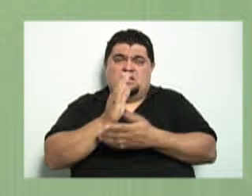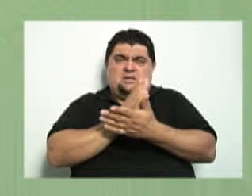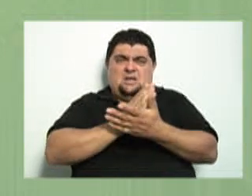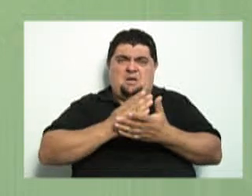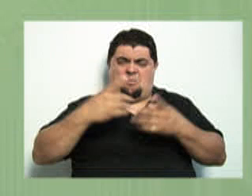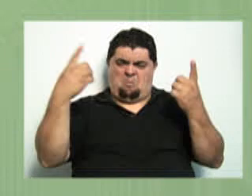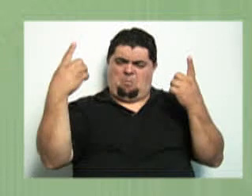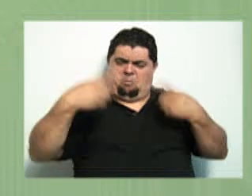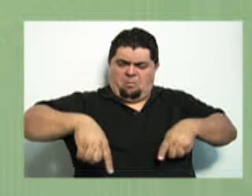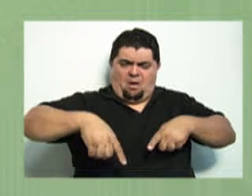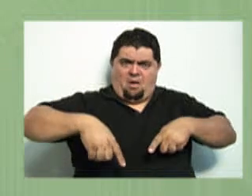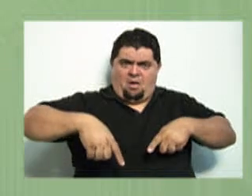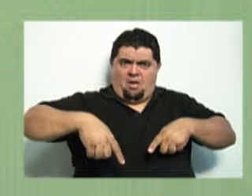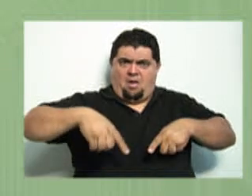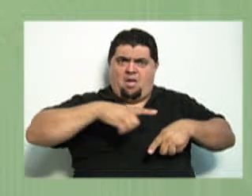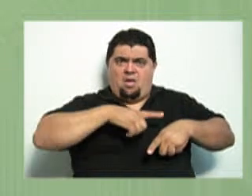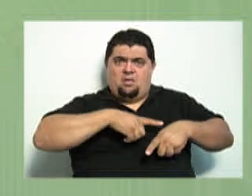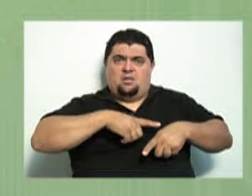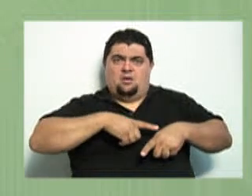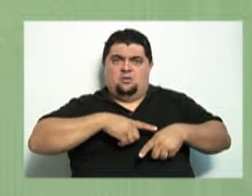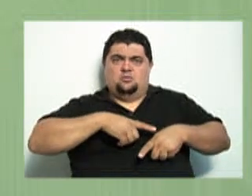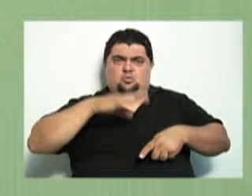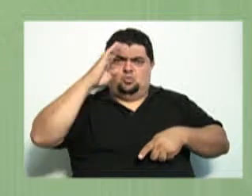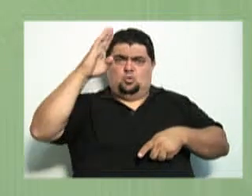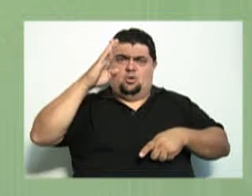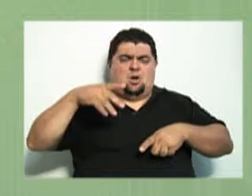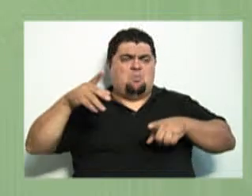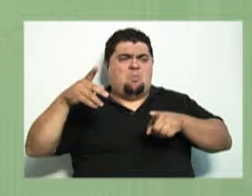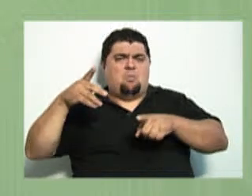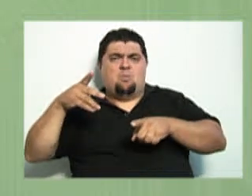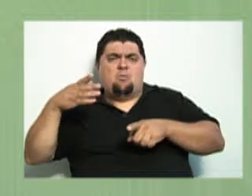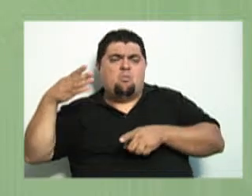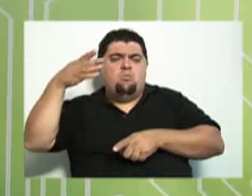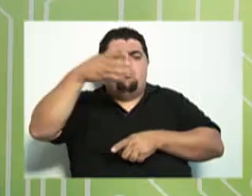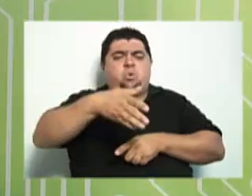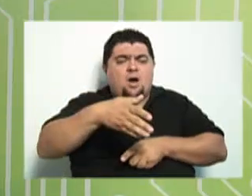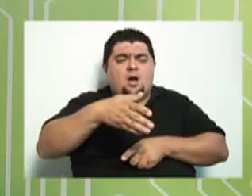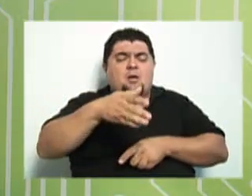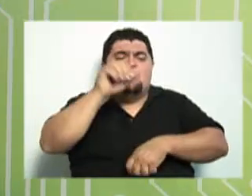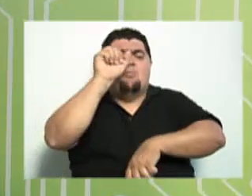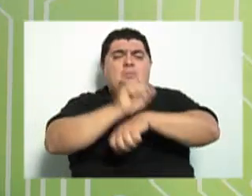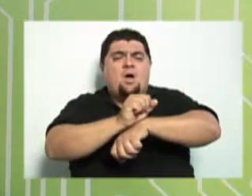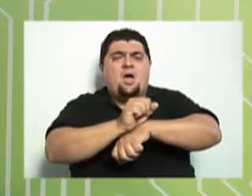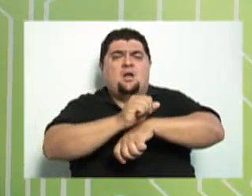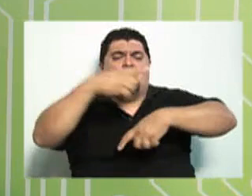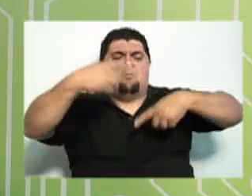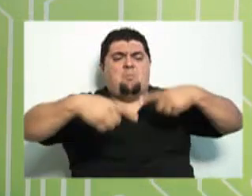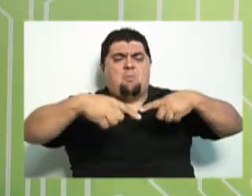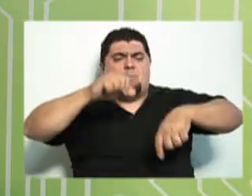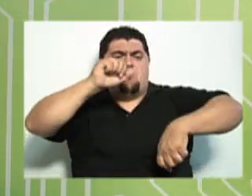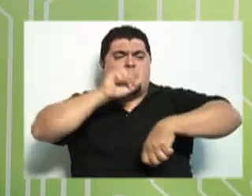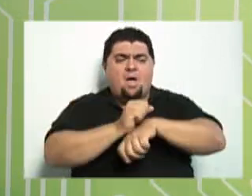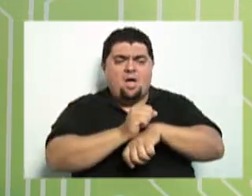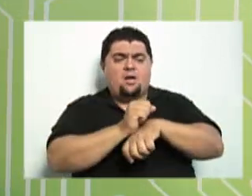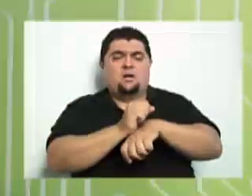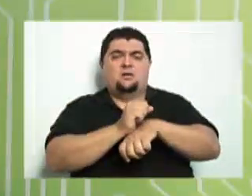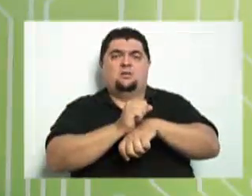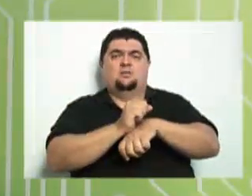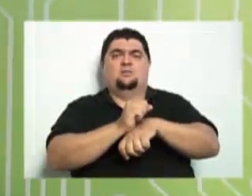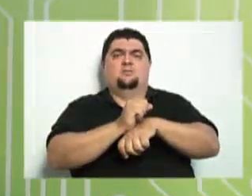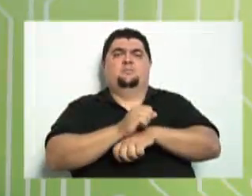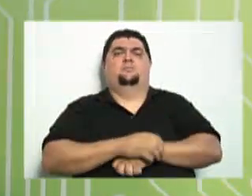paz, onde uma equipe de soldados entram para intervir em governos quando a gente está tendo, às vezes, golpes dentro de um governo, guerras